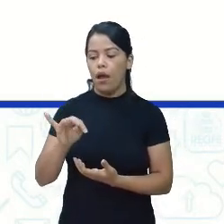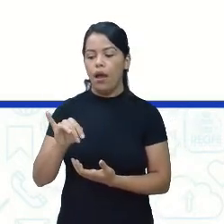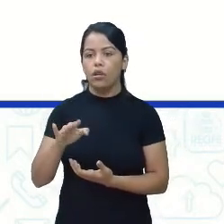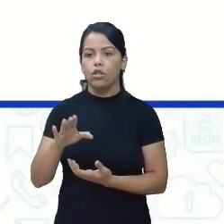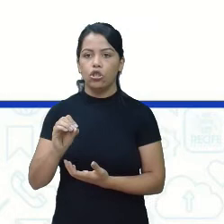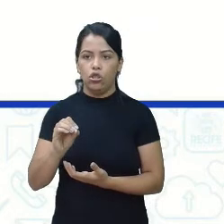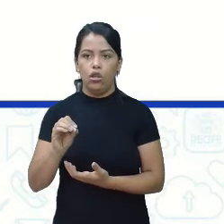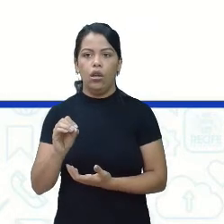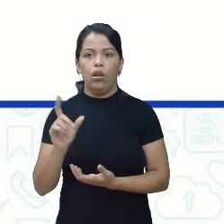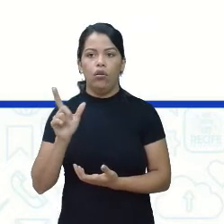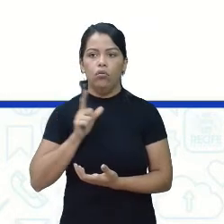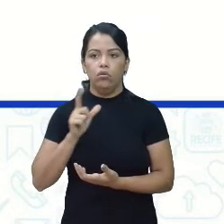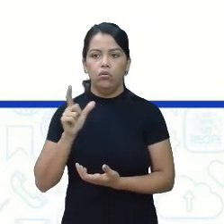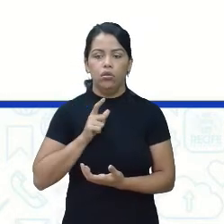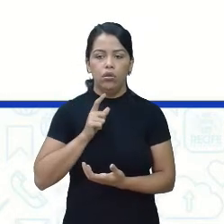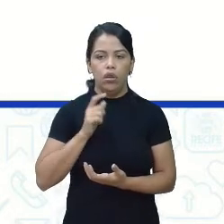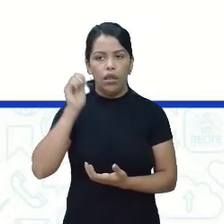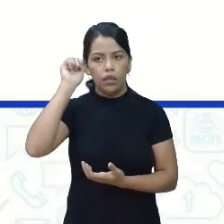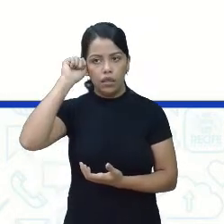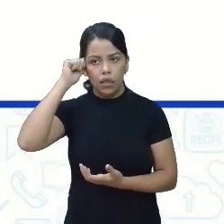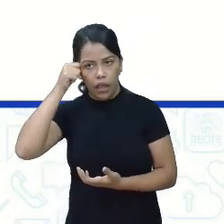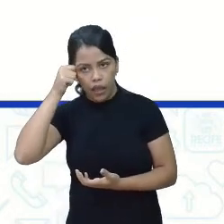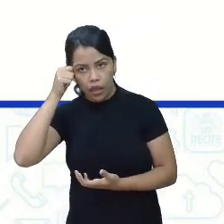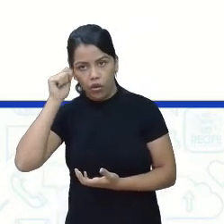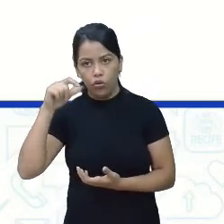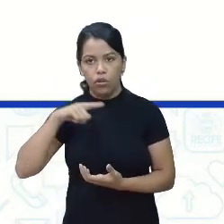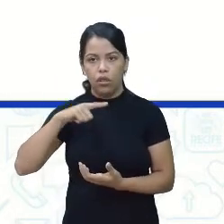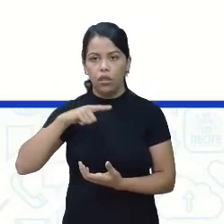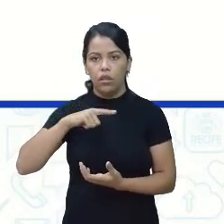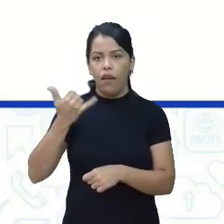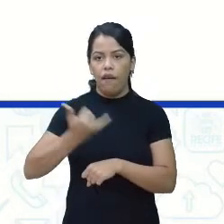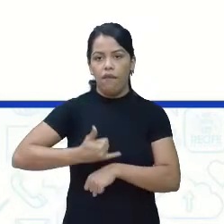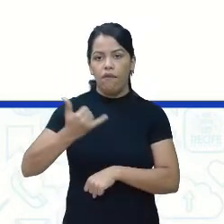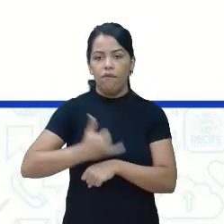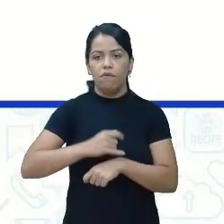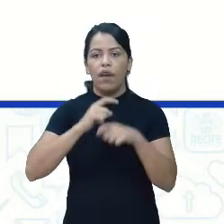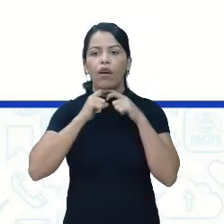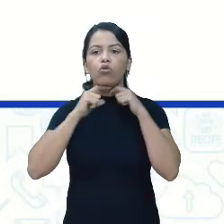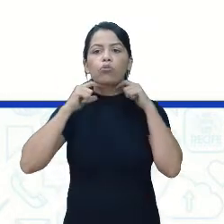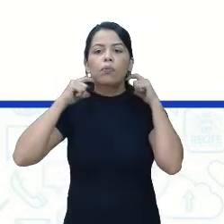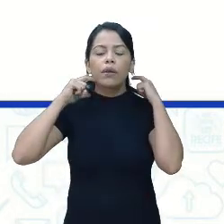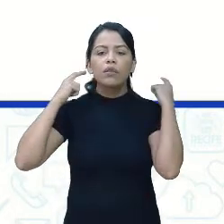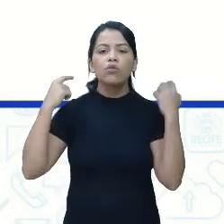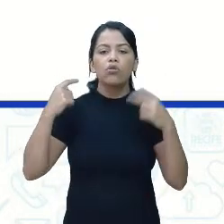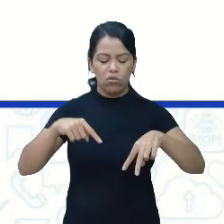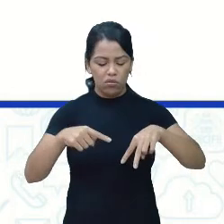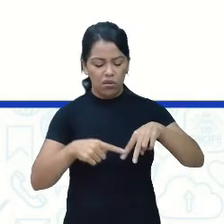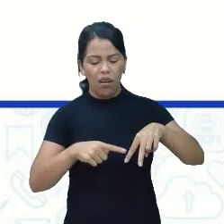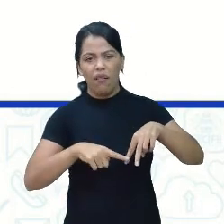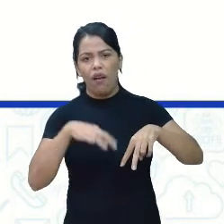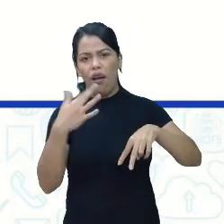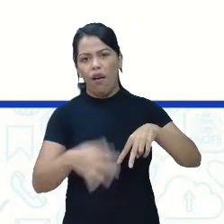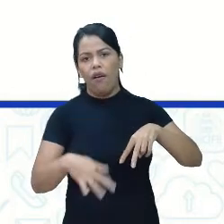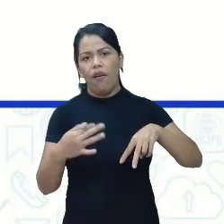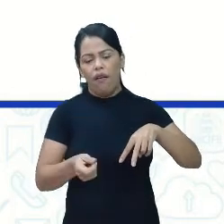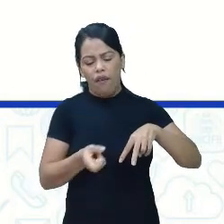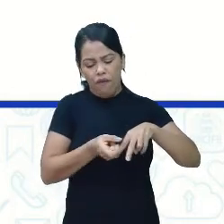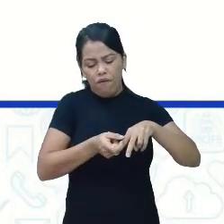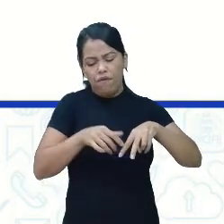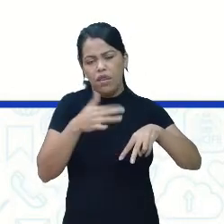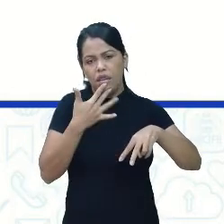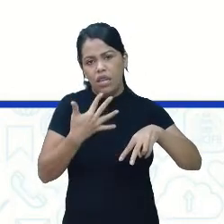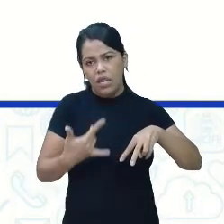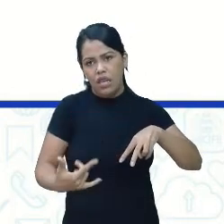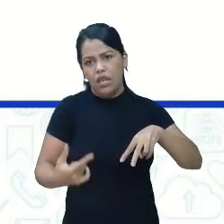macho, né, que é uma peça de ferro também, com uma ferida na canela direita, pescoço delgado, alto e cara